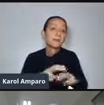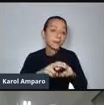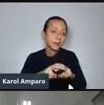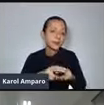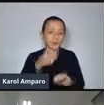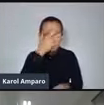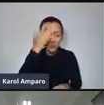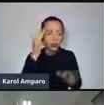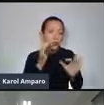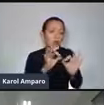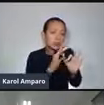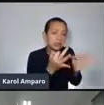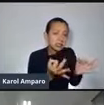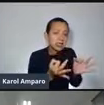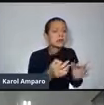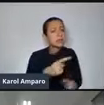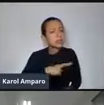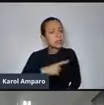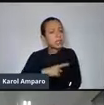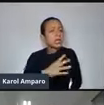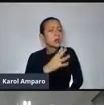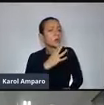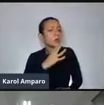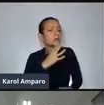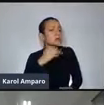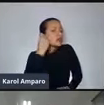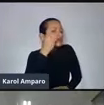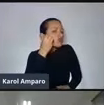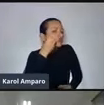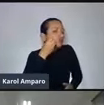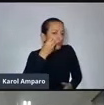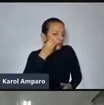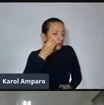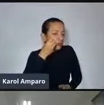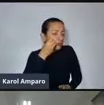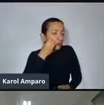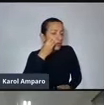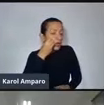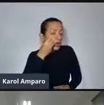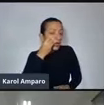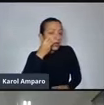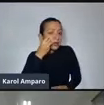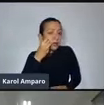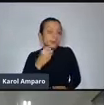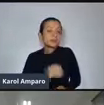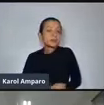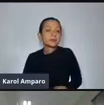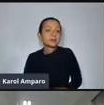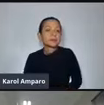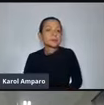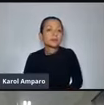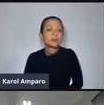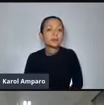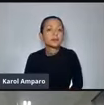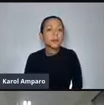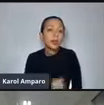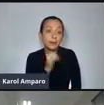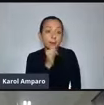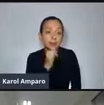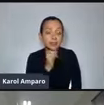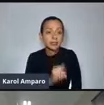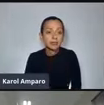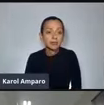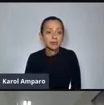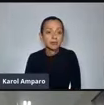pobre que não tem nada para doar, nem rico tão rico que não possa receber. Resta saber se eu, ao estar numa classe, na